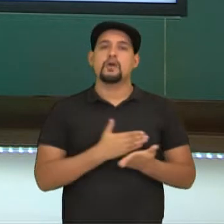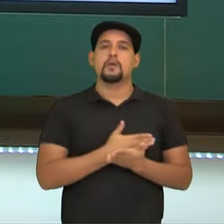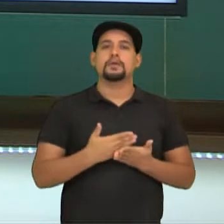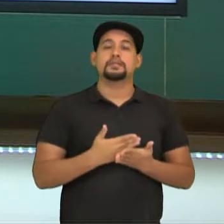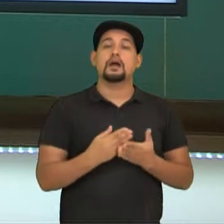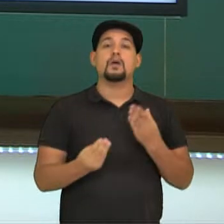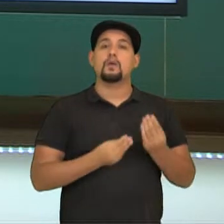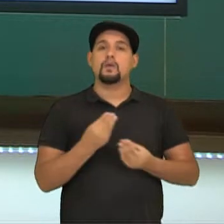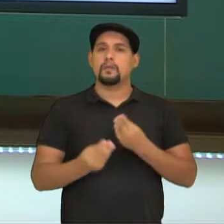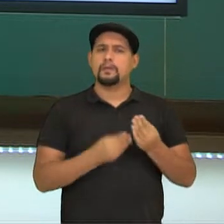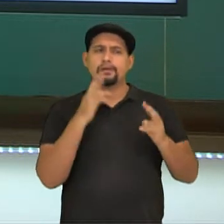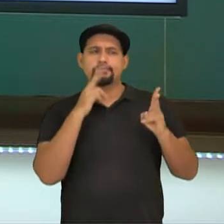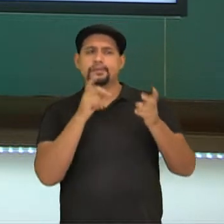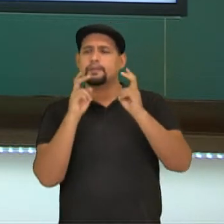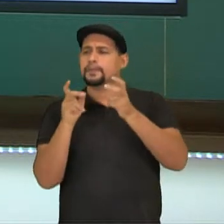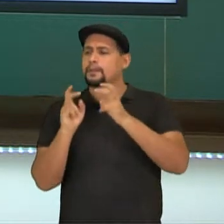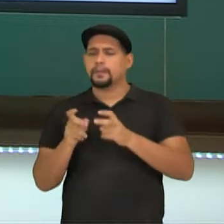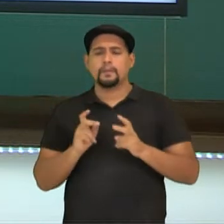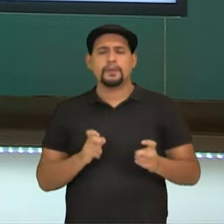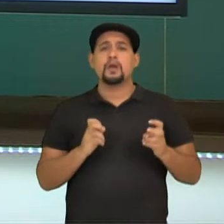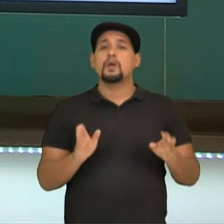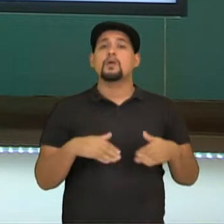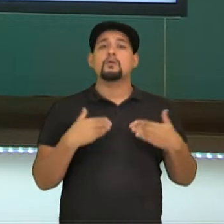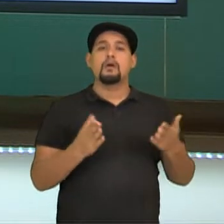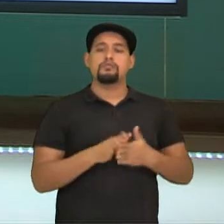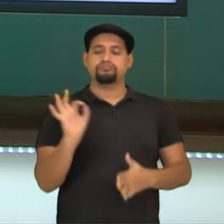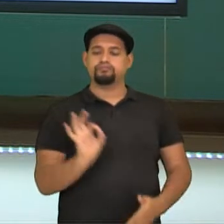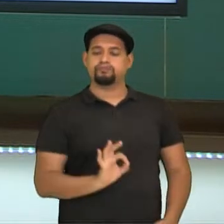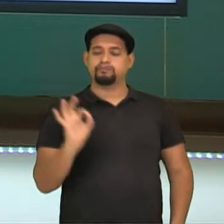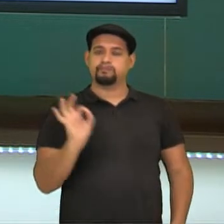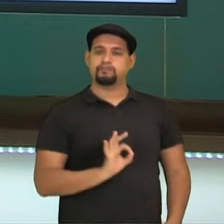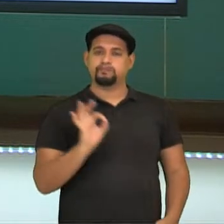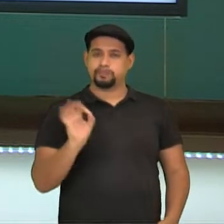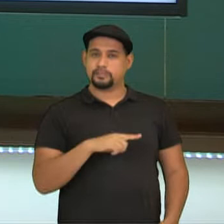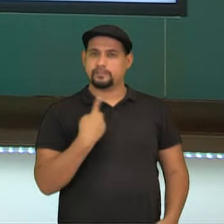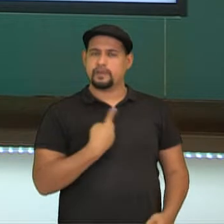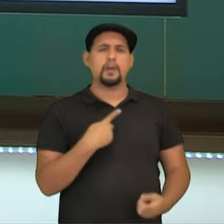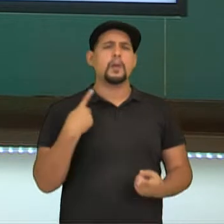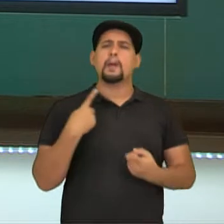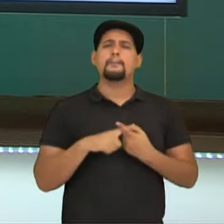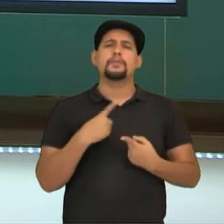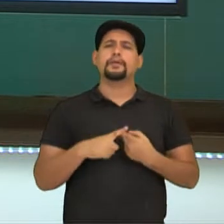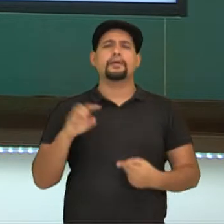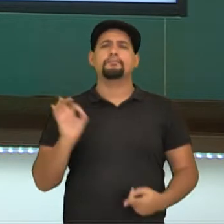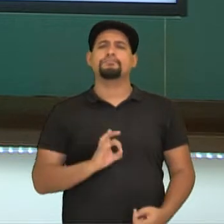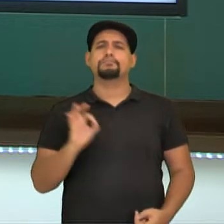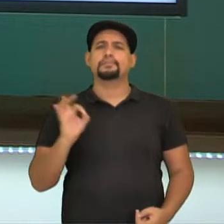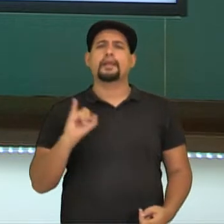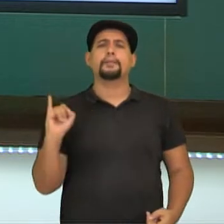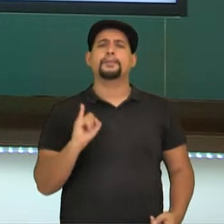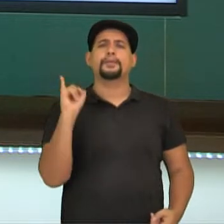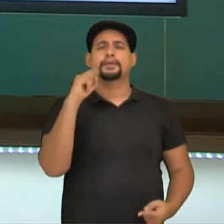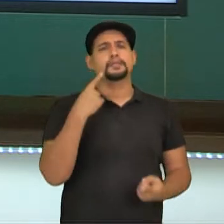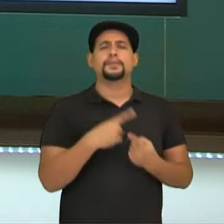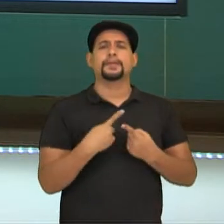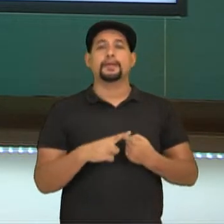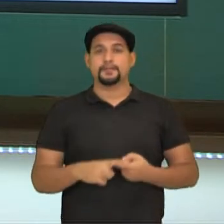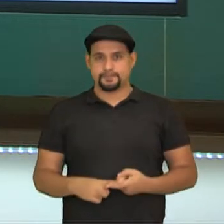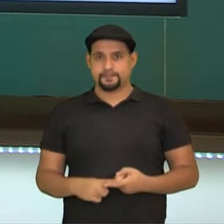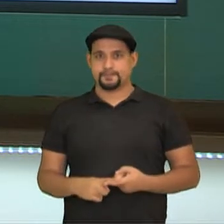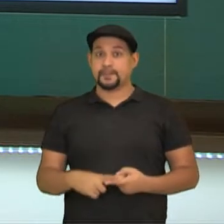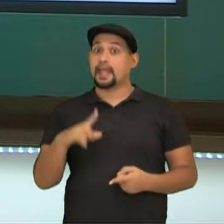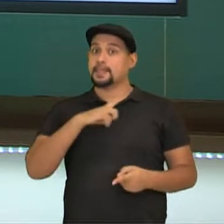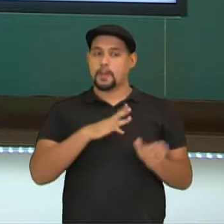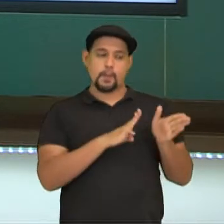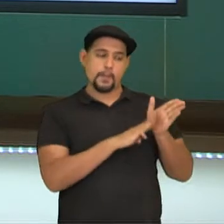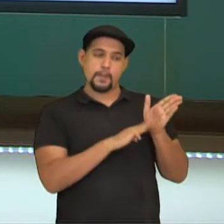começar primeiro vendo qual que seria essas porcentagens que a gente vai. Por que essas porcentagens são importantes? Tem um